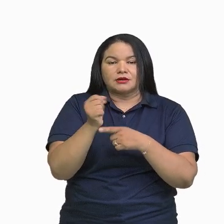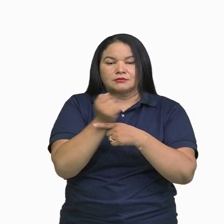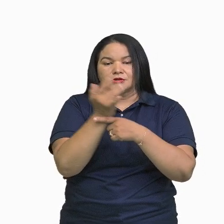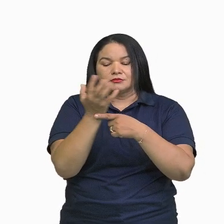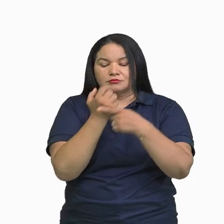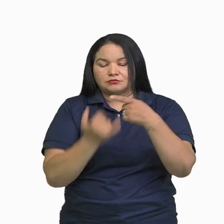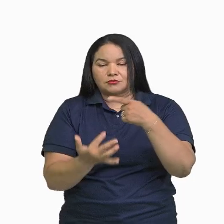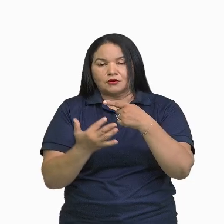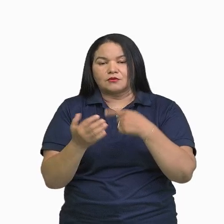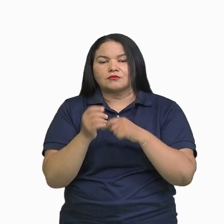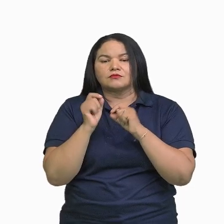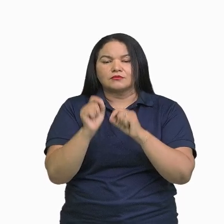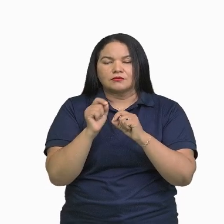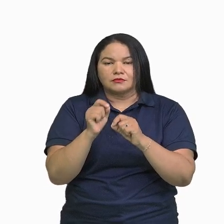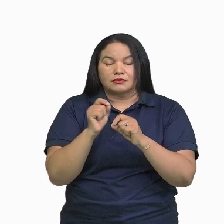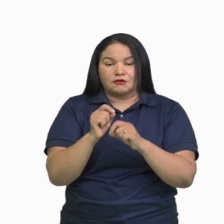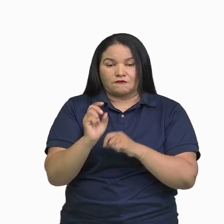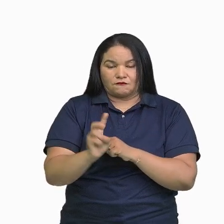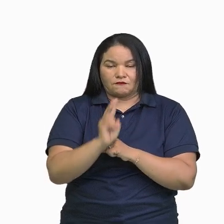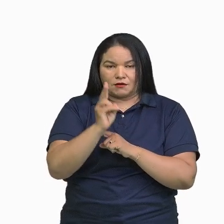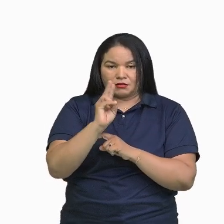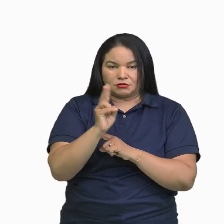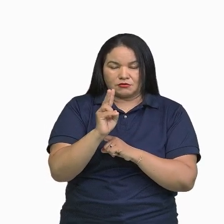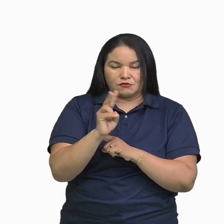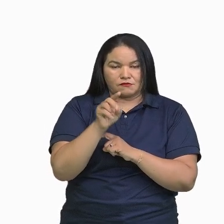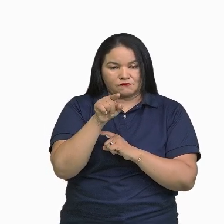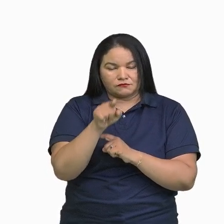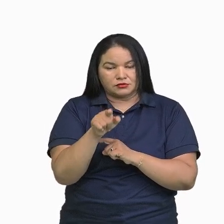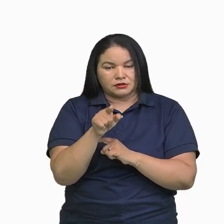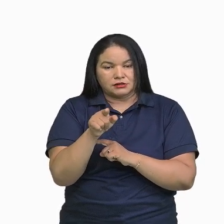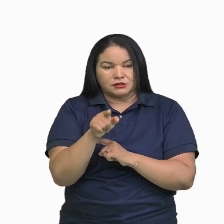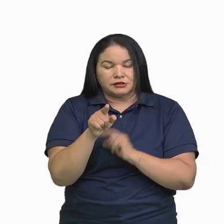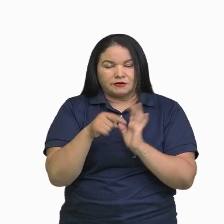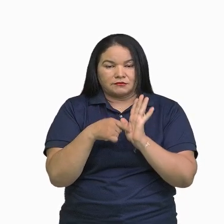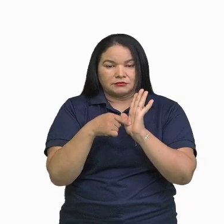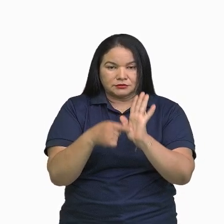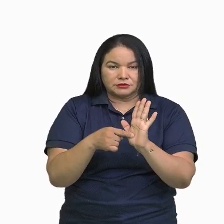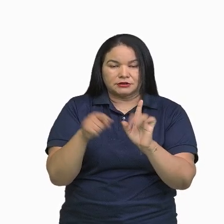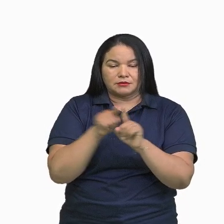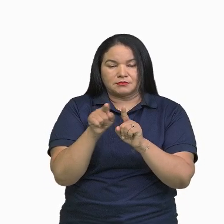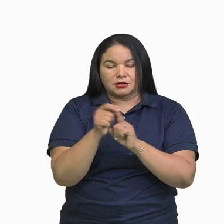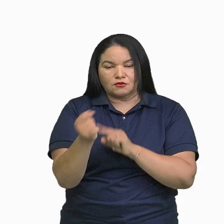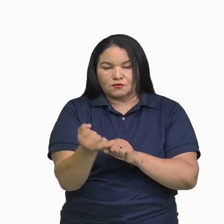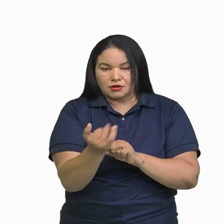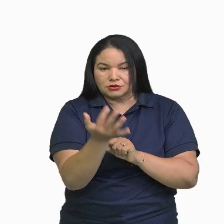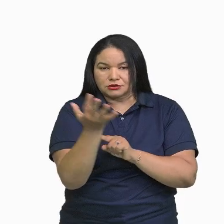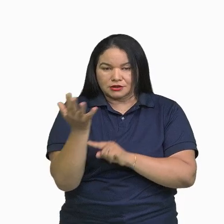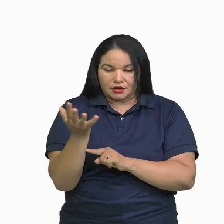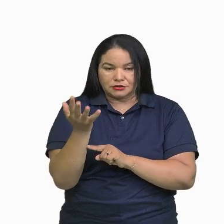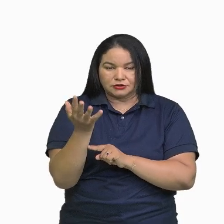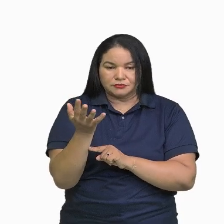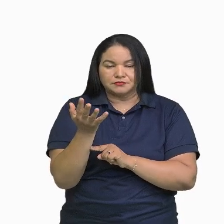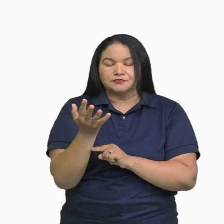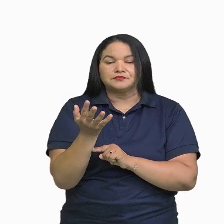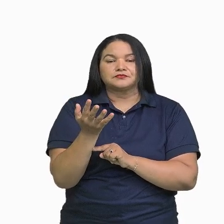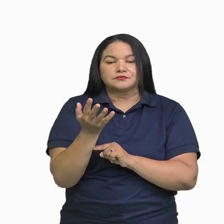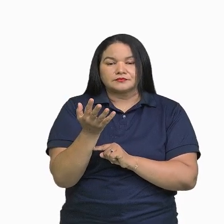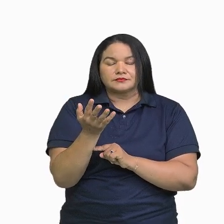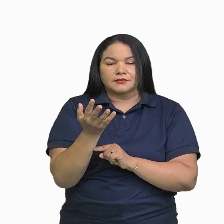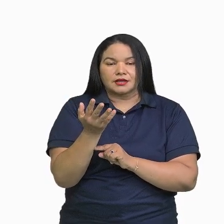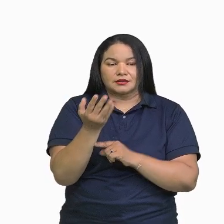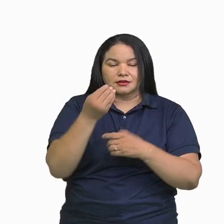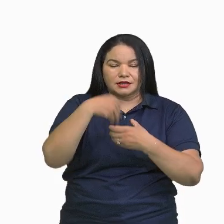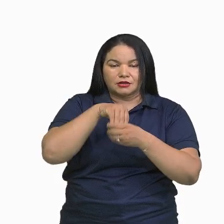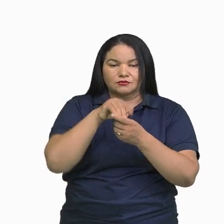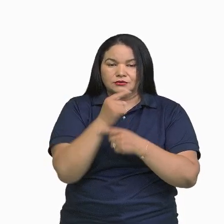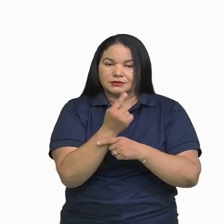percentual ela vai indicar ali o valor que você vai considerar, a quantidade que você vai considerar dentro dos 100. Tudo